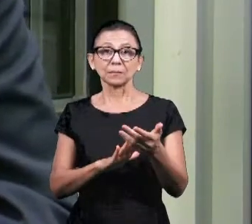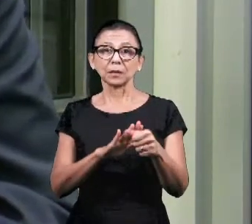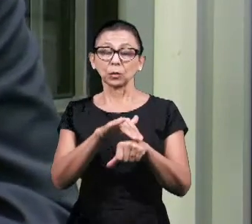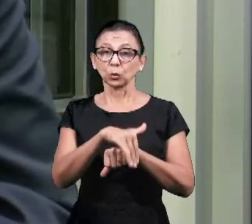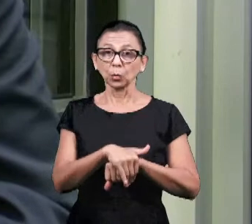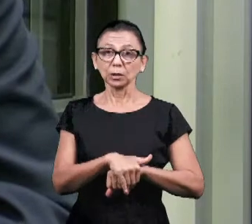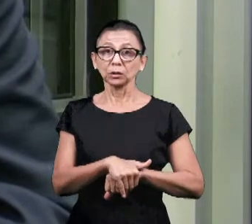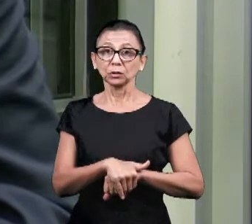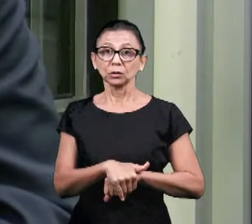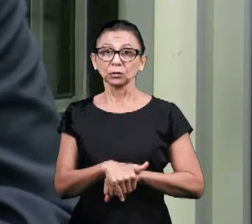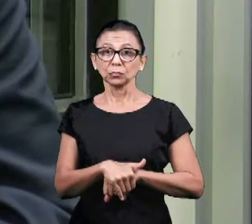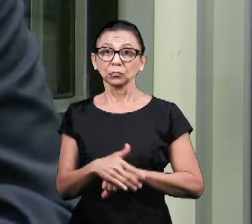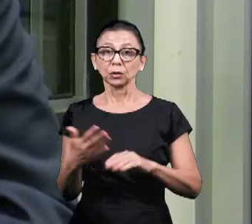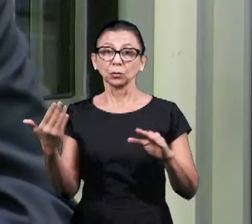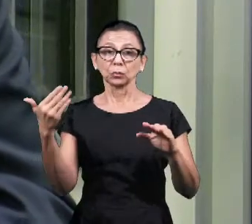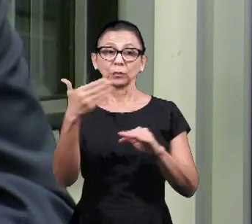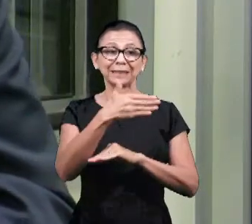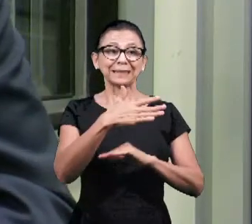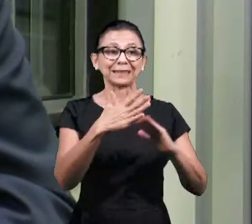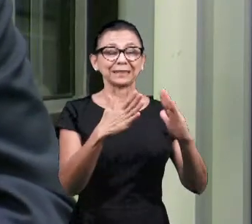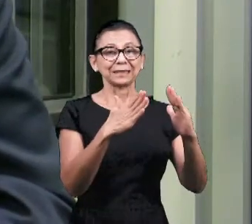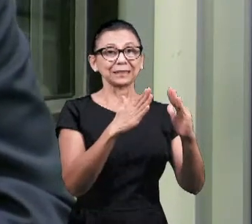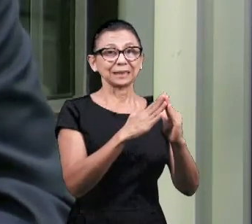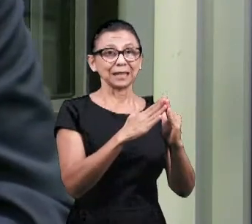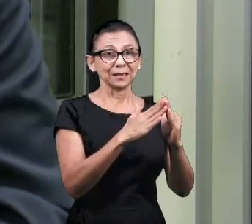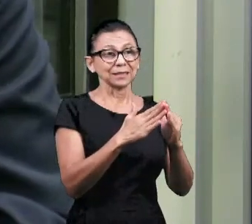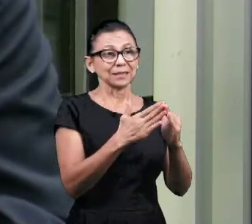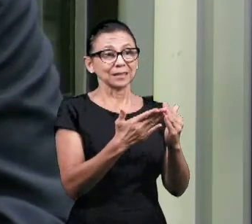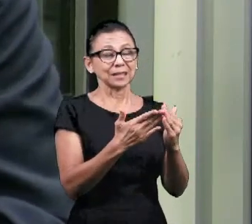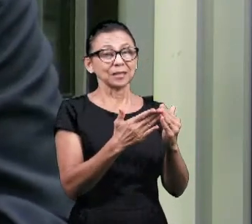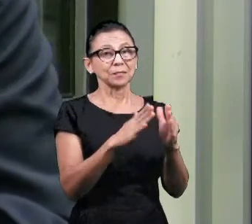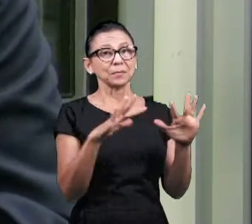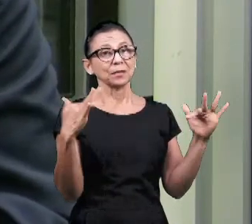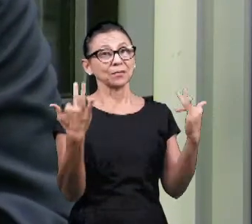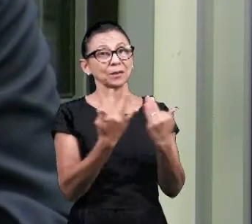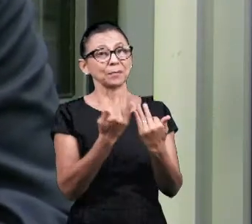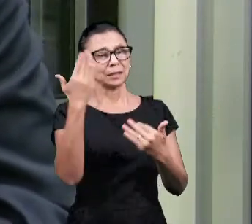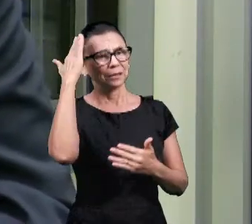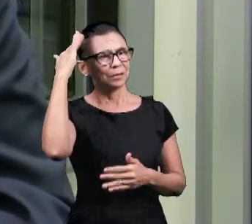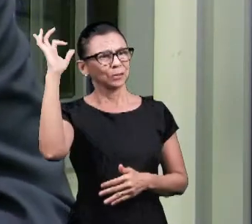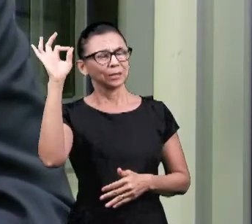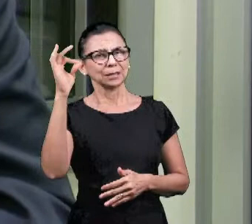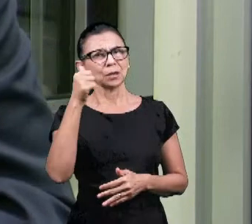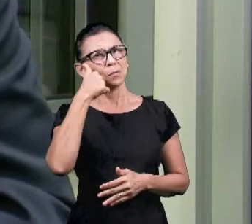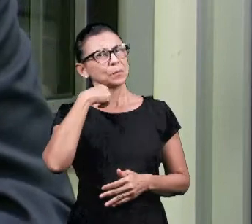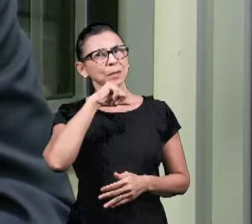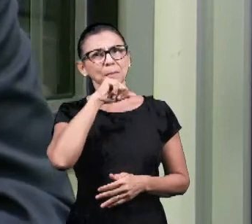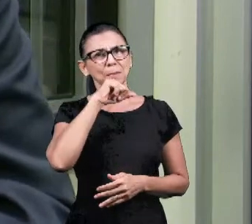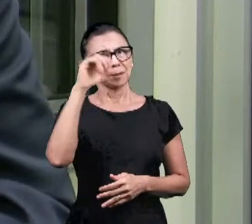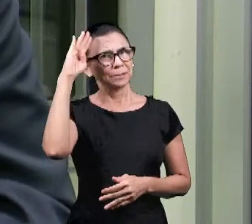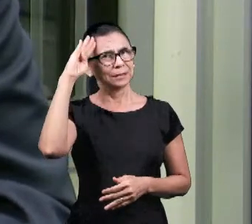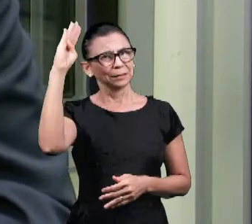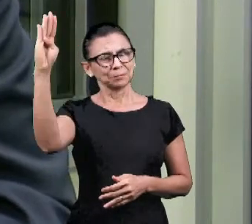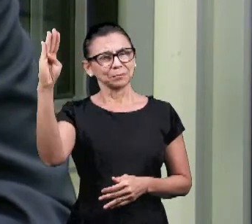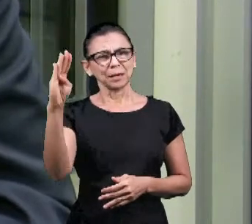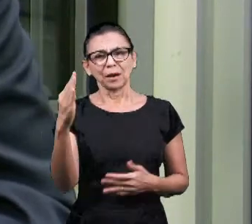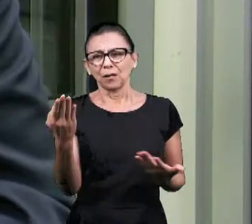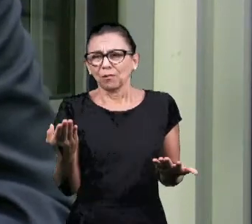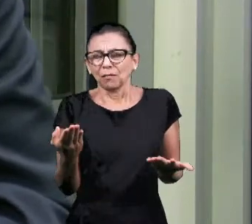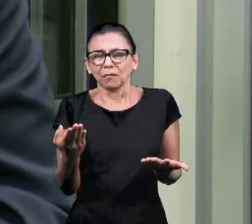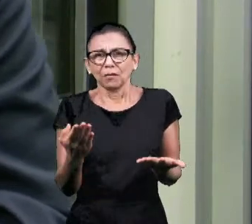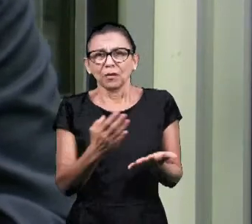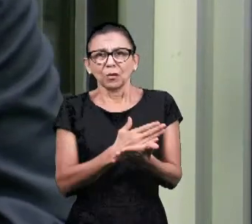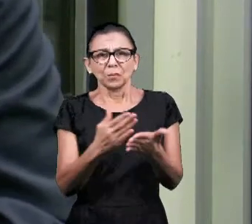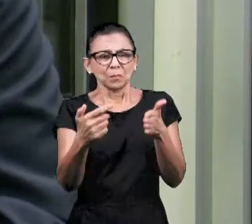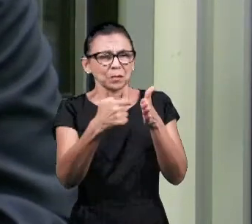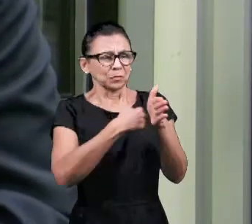entendeu. Minha mãe, meu pai, minha mãe principalmente naquele momento não entendeu e começou a me fazer um monte de